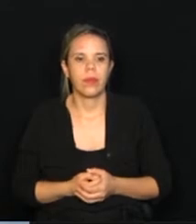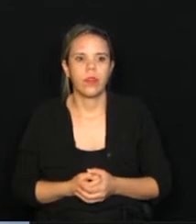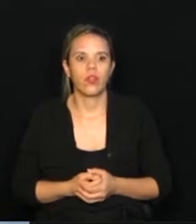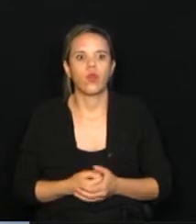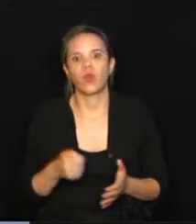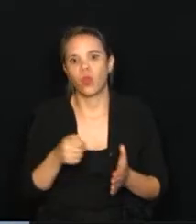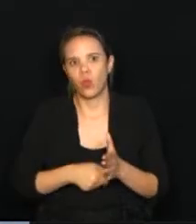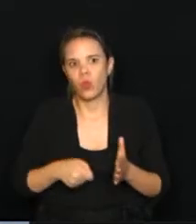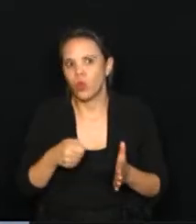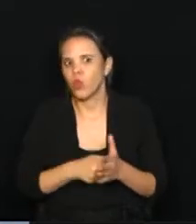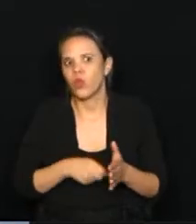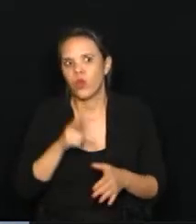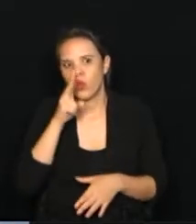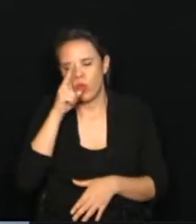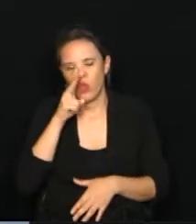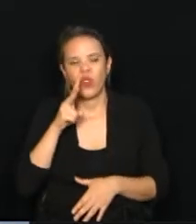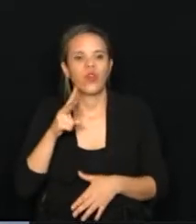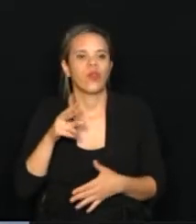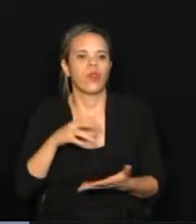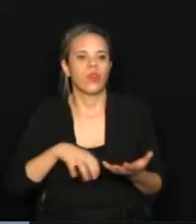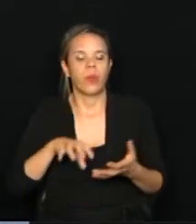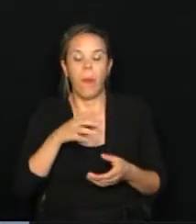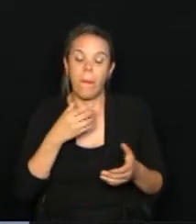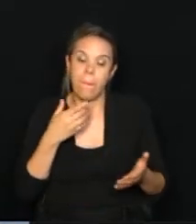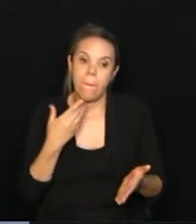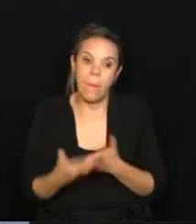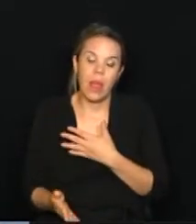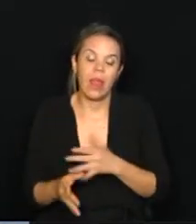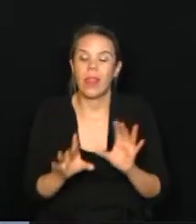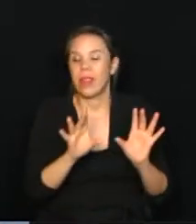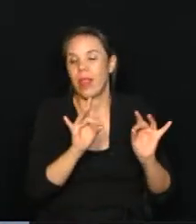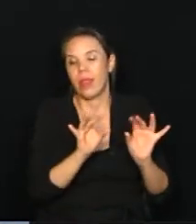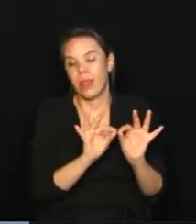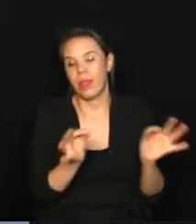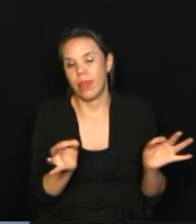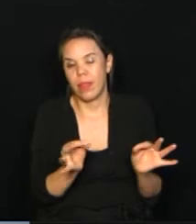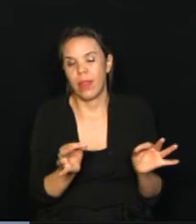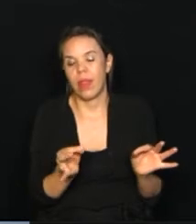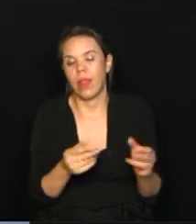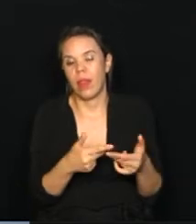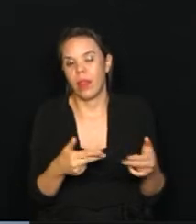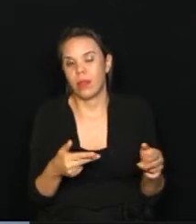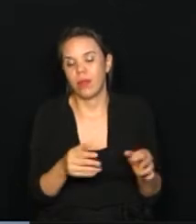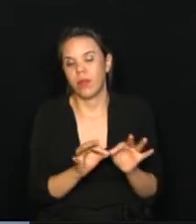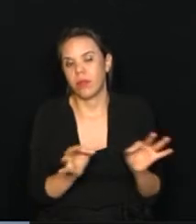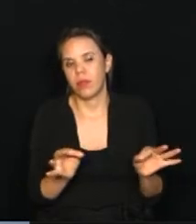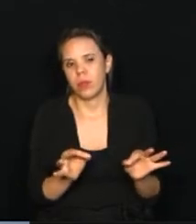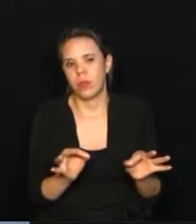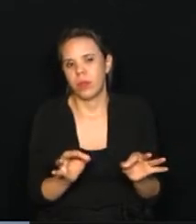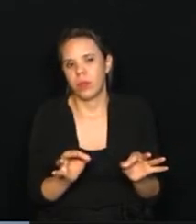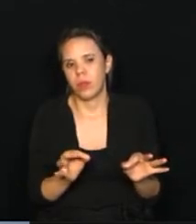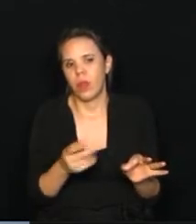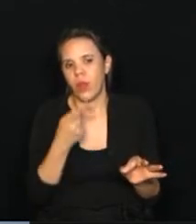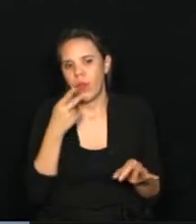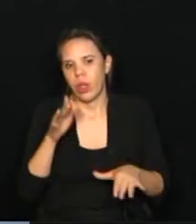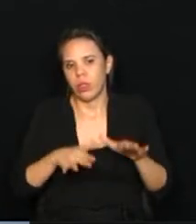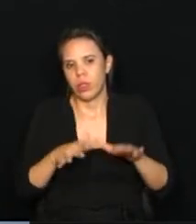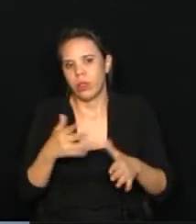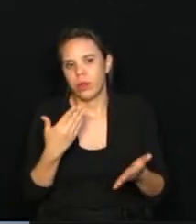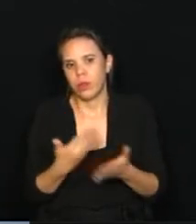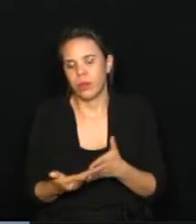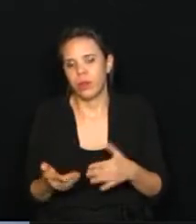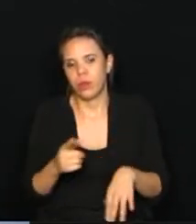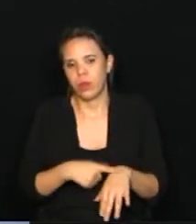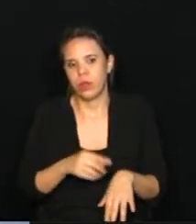intenso. A gente perdeu um detalhe. Mas eu falo que talvez a gente tenha perdido na